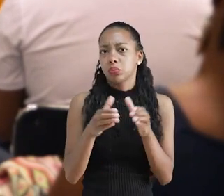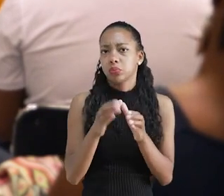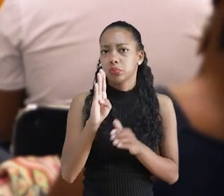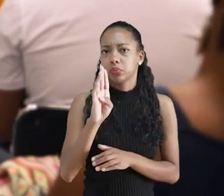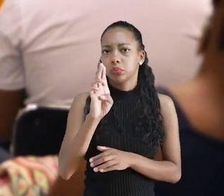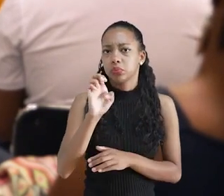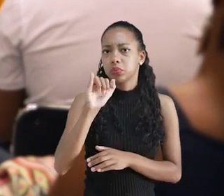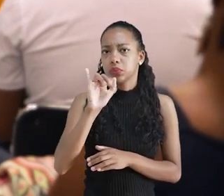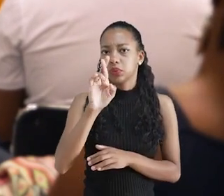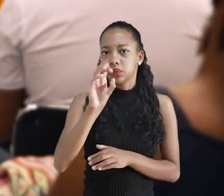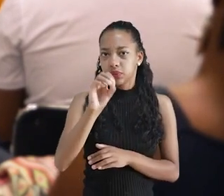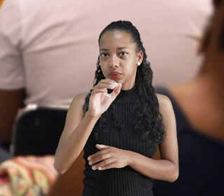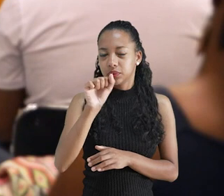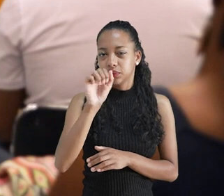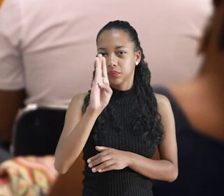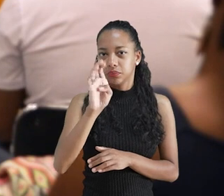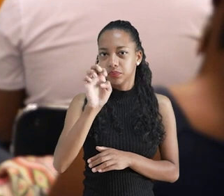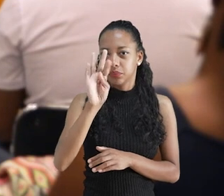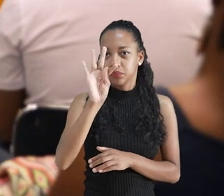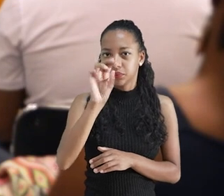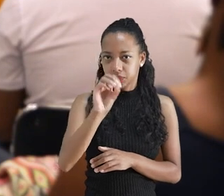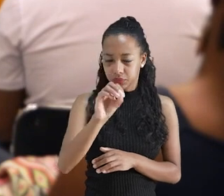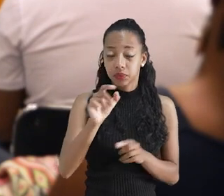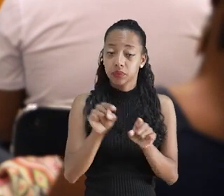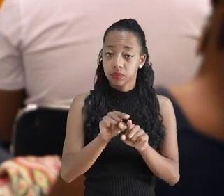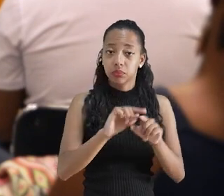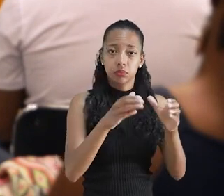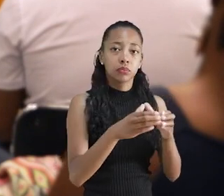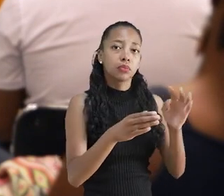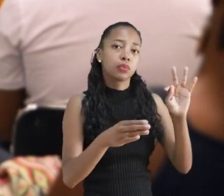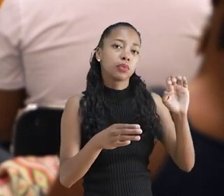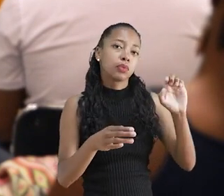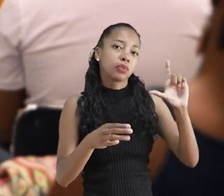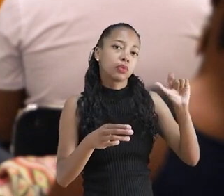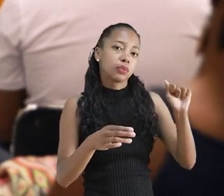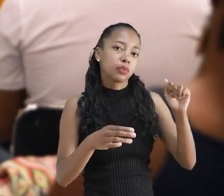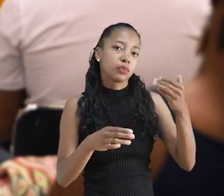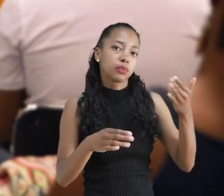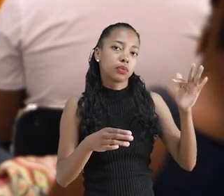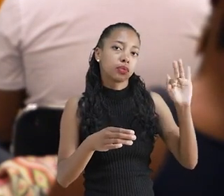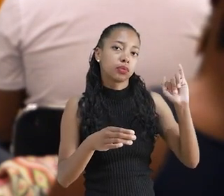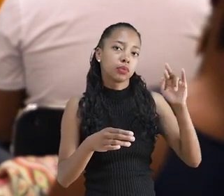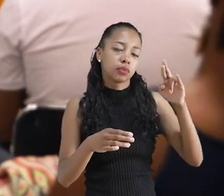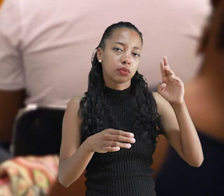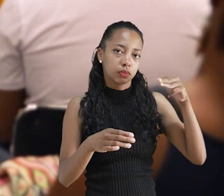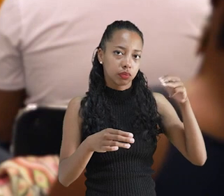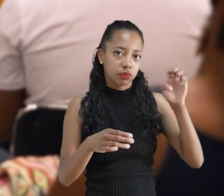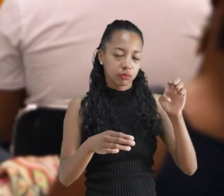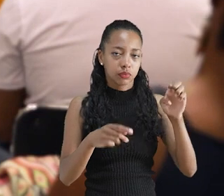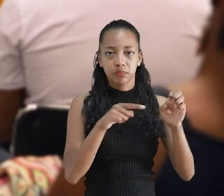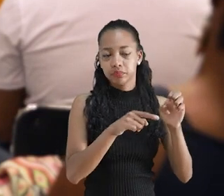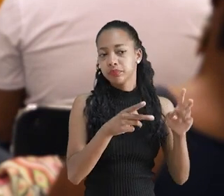aberto que eu conheço tanto do do do harison contel firme e também me toca muito é que assim a gente por